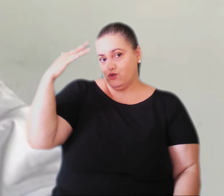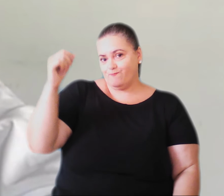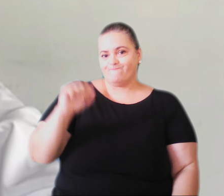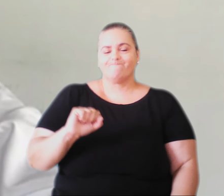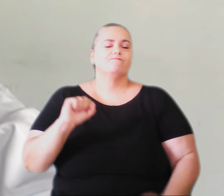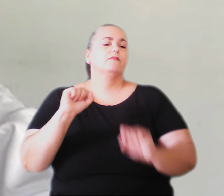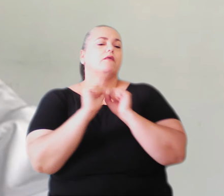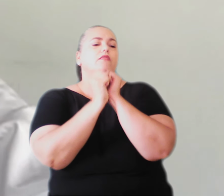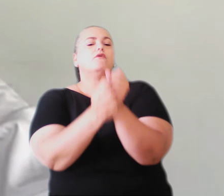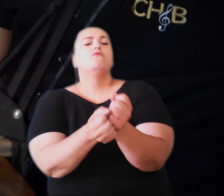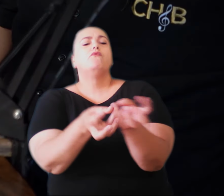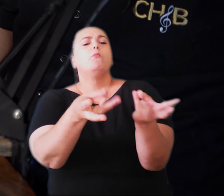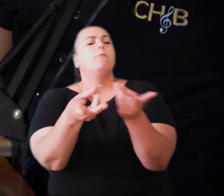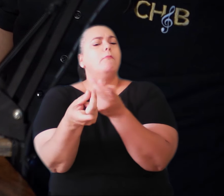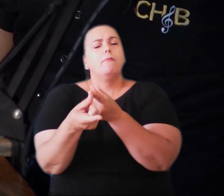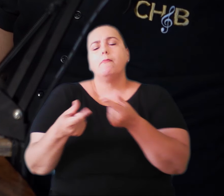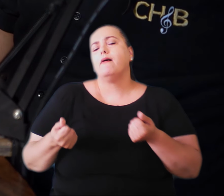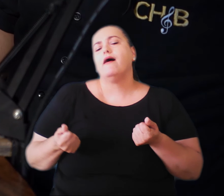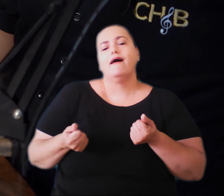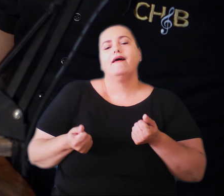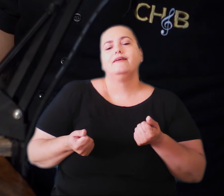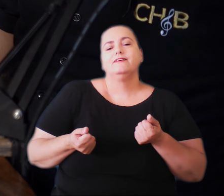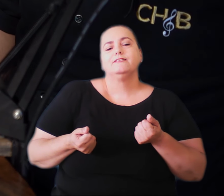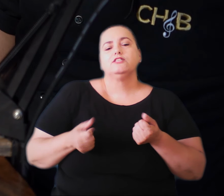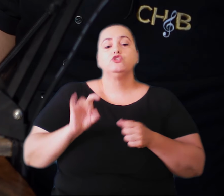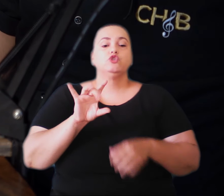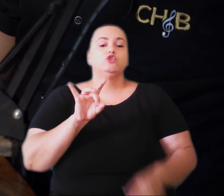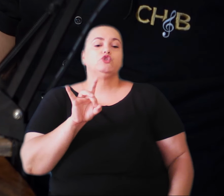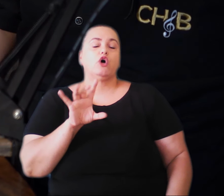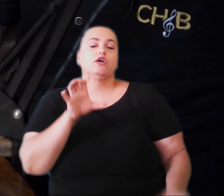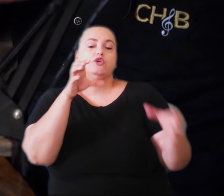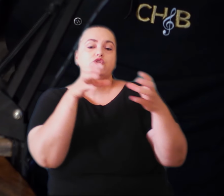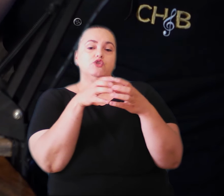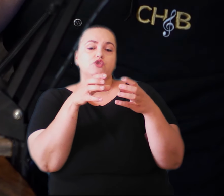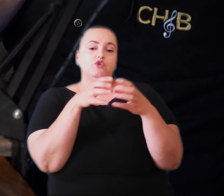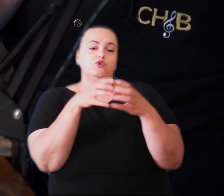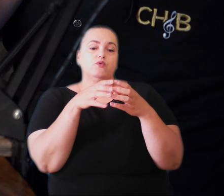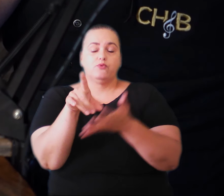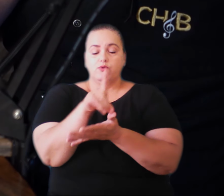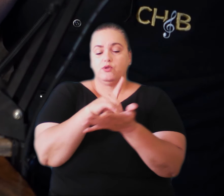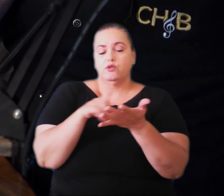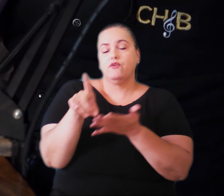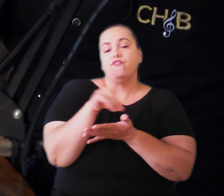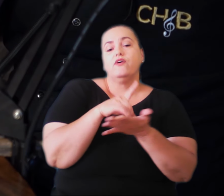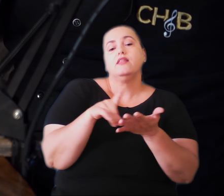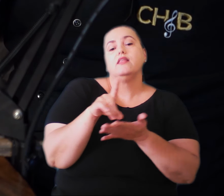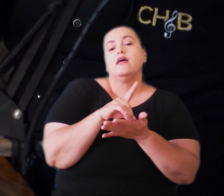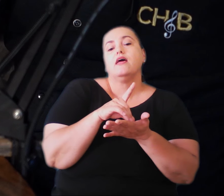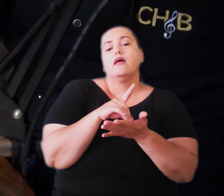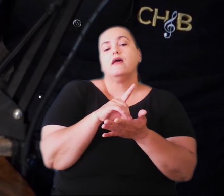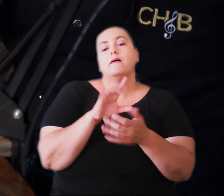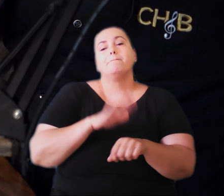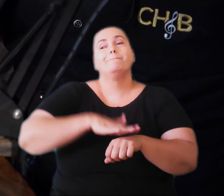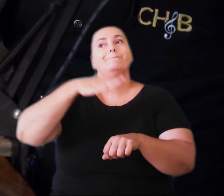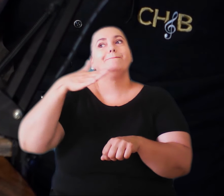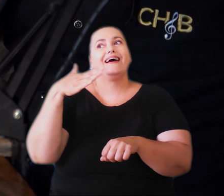ser um DVD tanto quanto esse aí, né? Só que esse primeiro DVD é aqueles grupos que é os grupos de